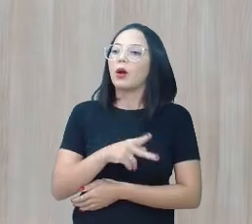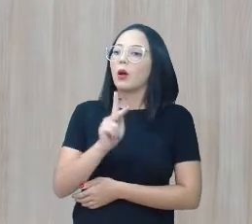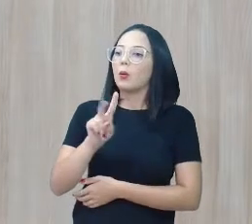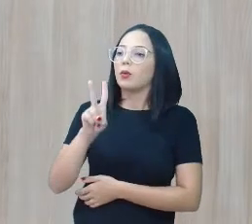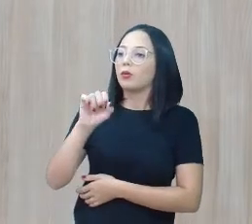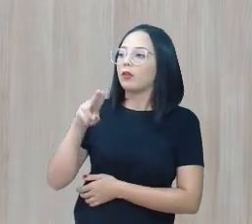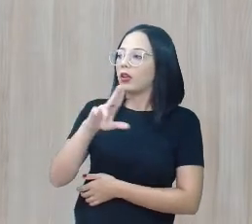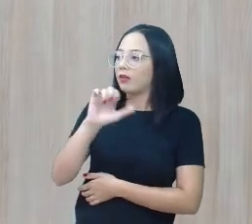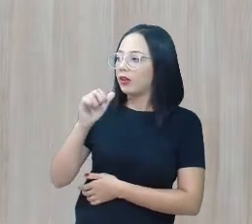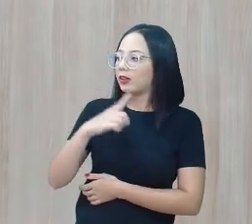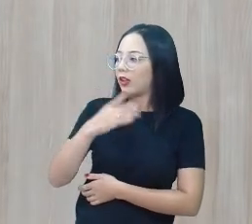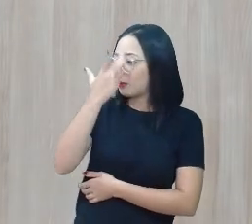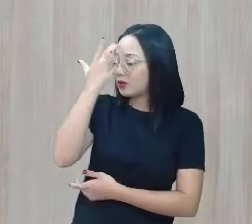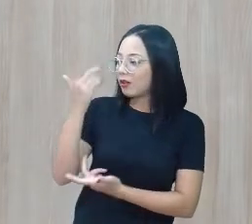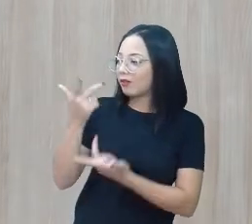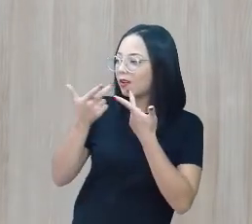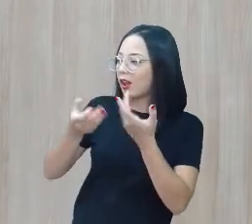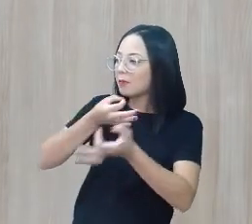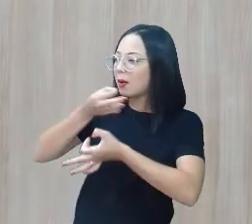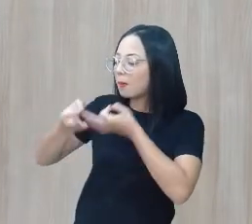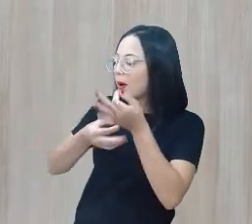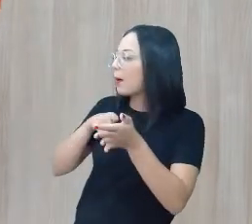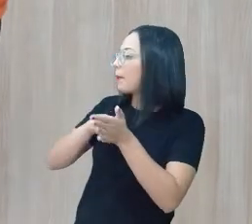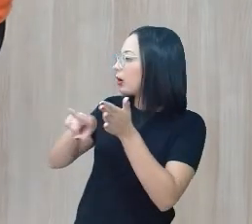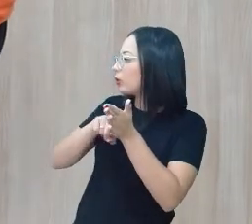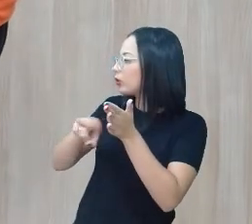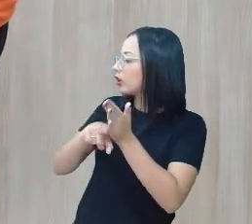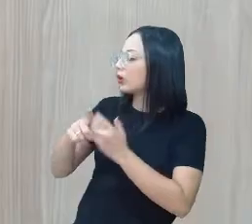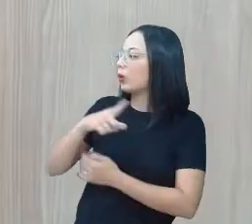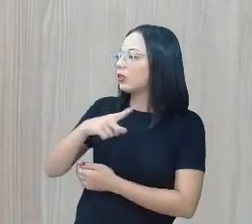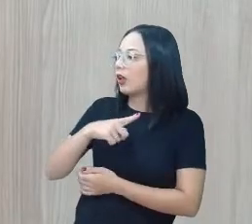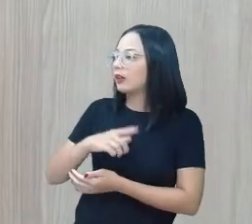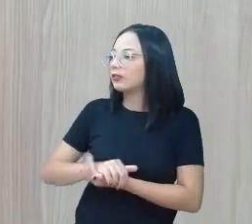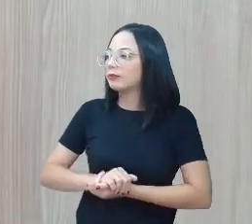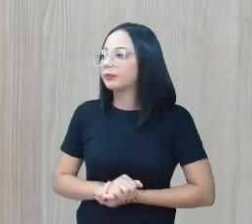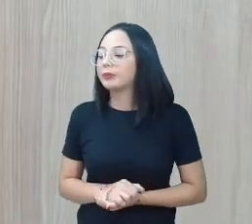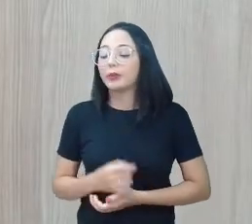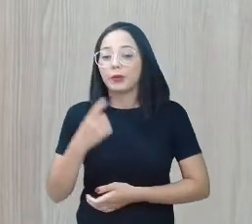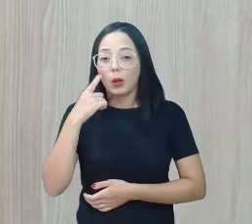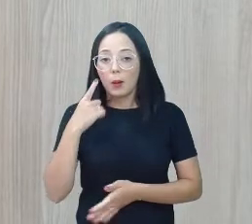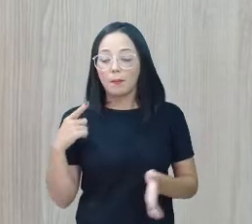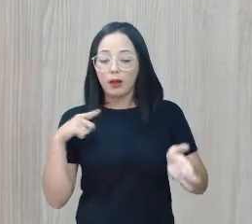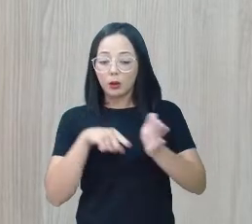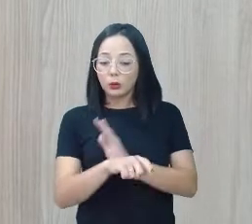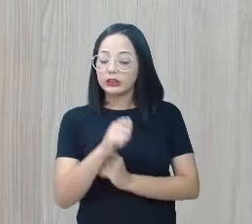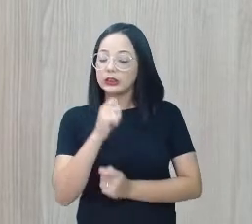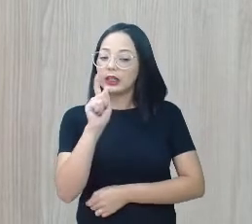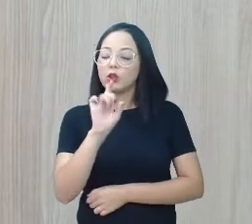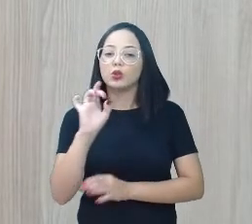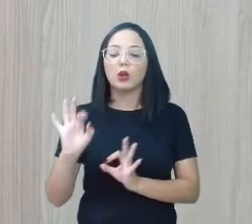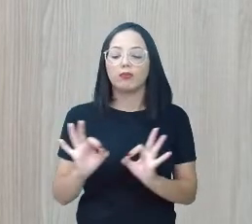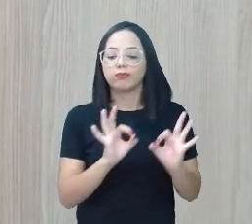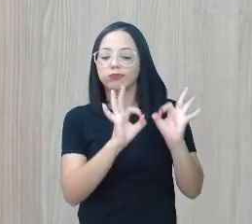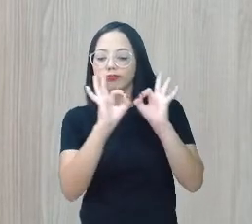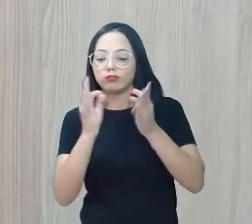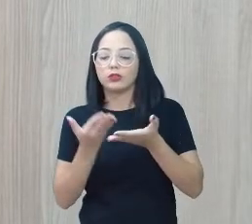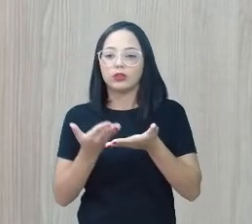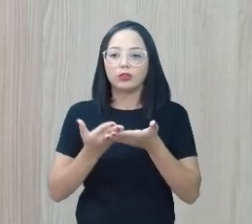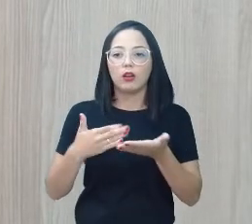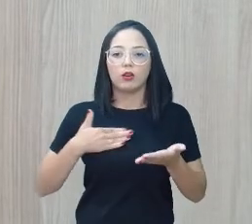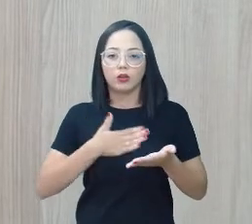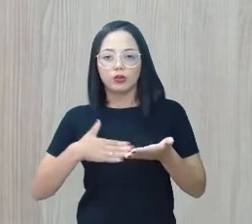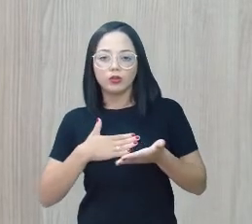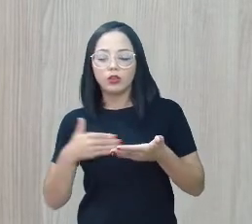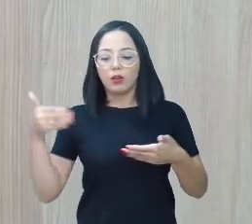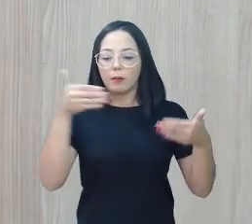tem alguém falando aí no chat, perguntando algo? Pergunta não, eles estão aqui, estão assistindo a sua aula, estão gostando,